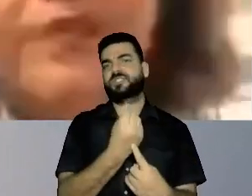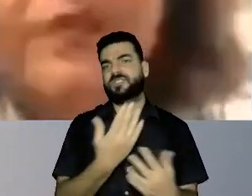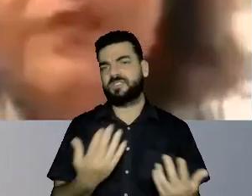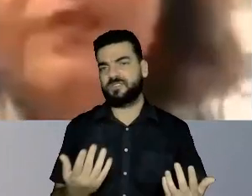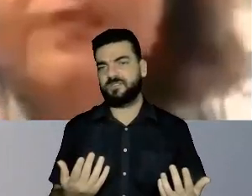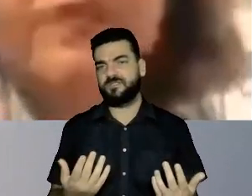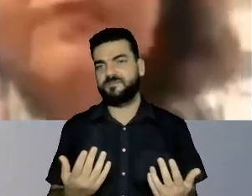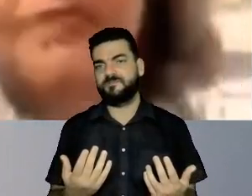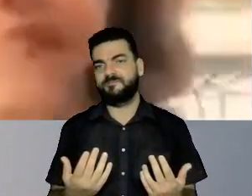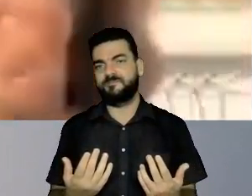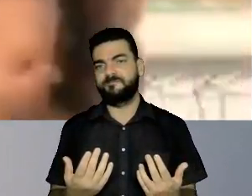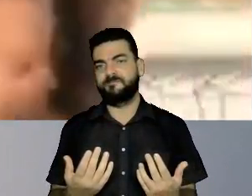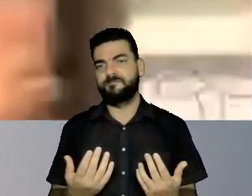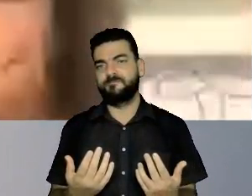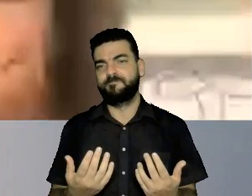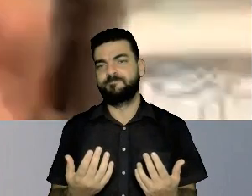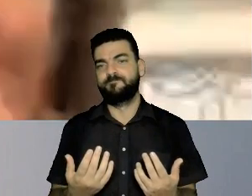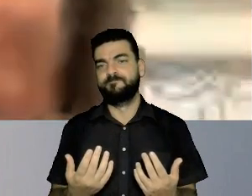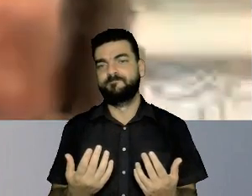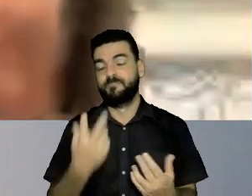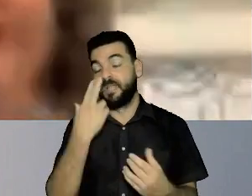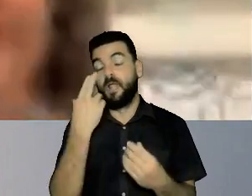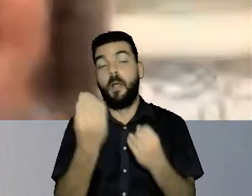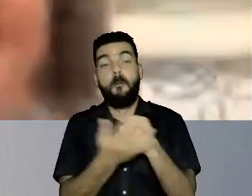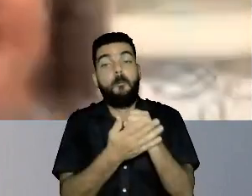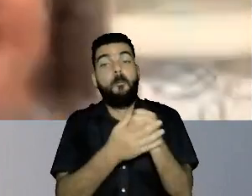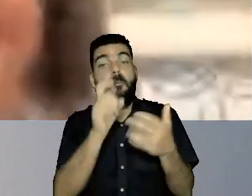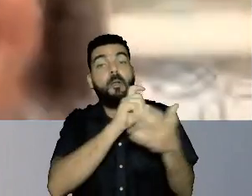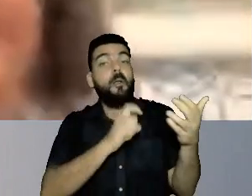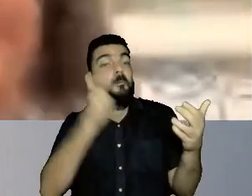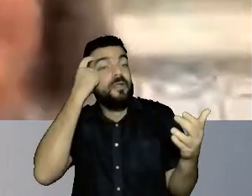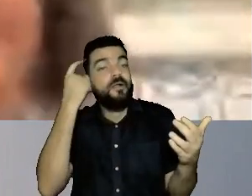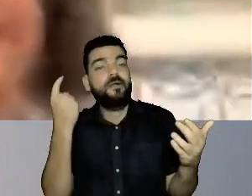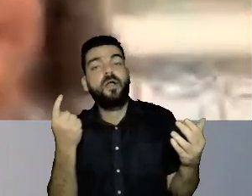mas um pouco também da questão do grafite,